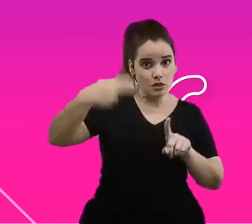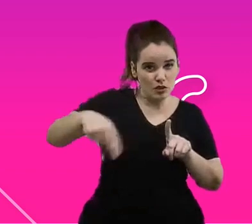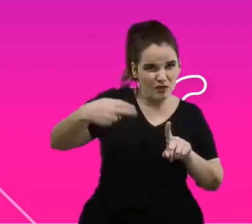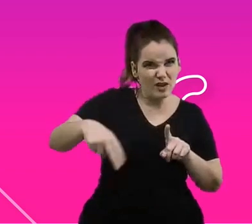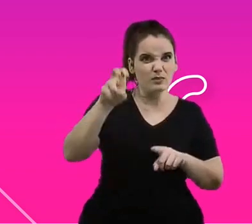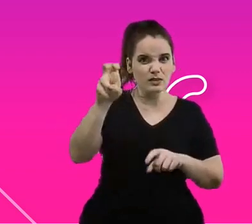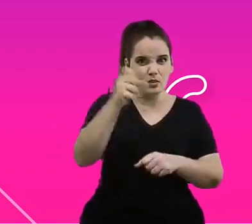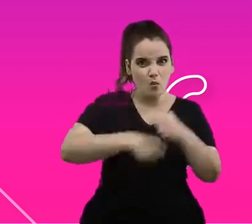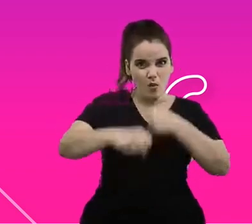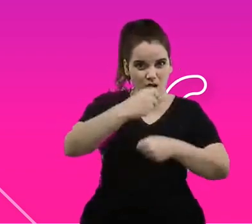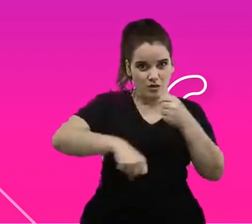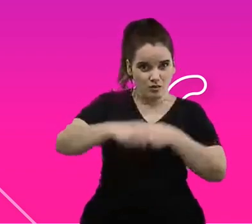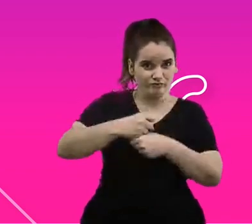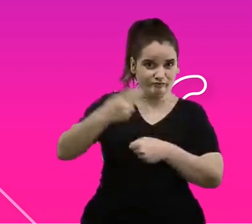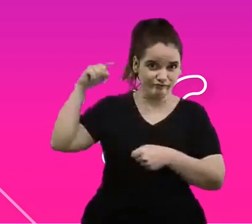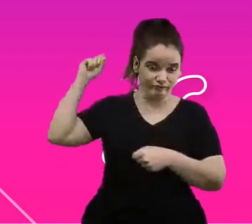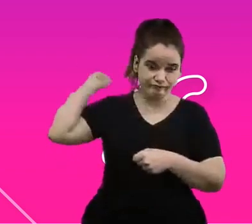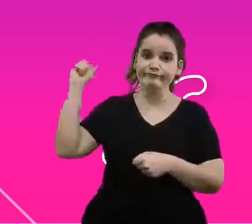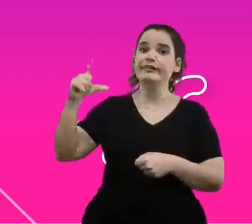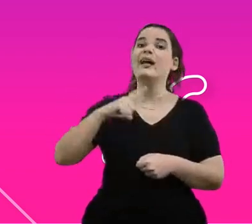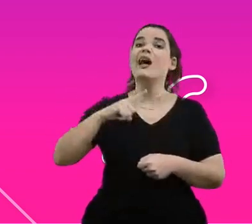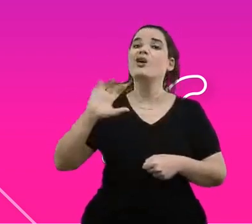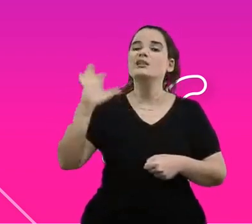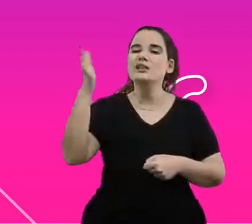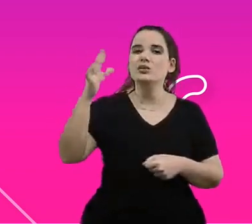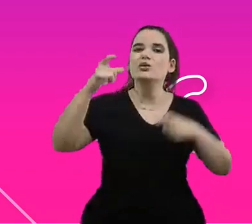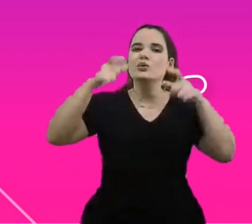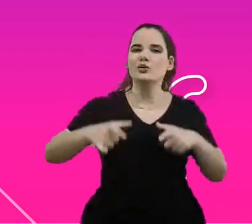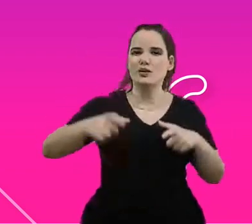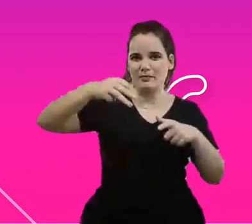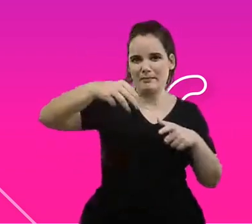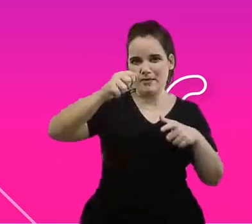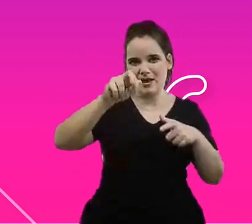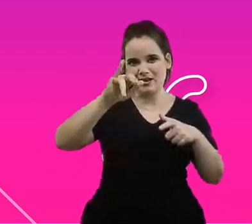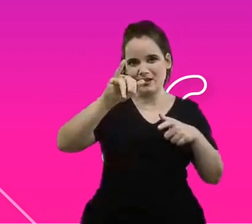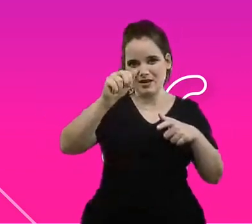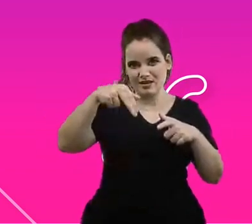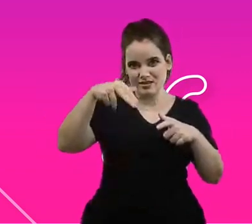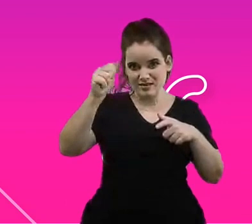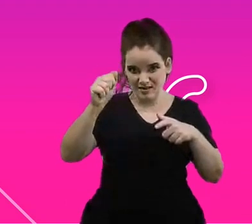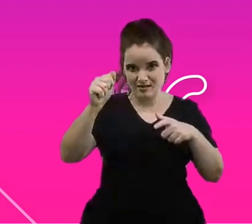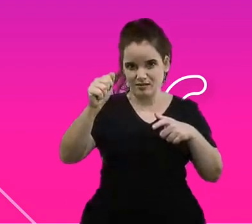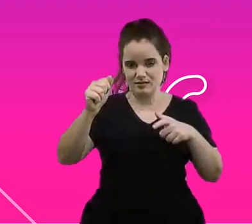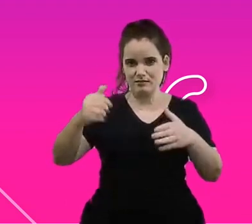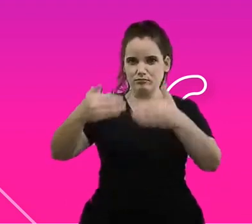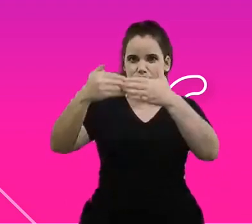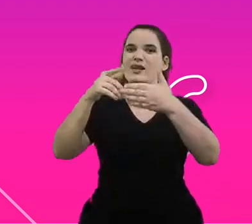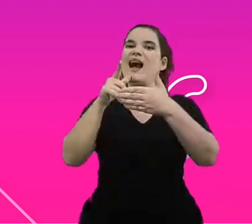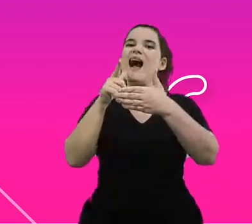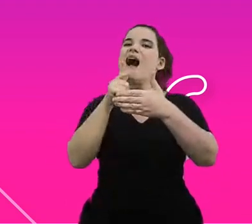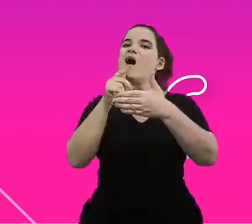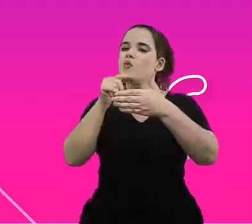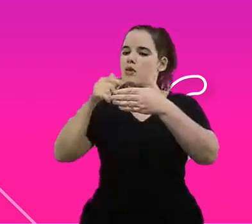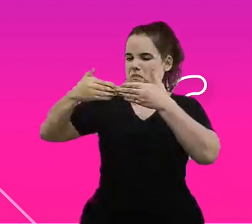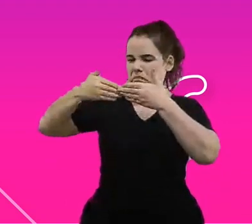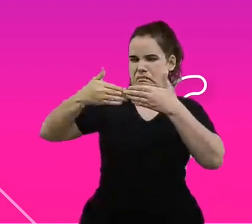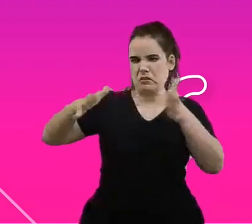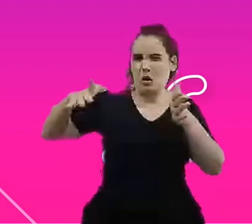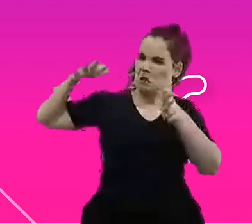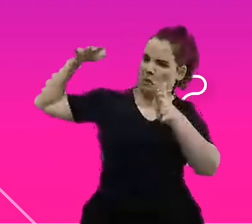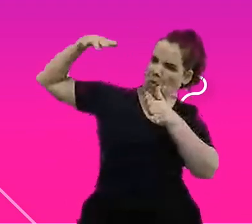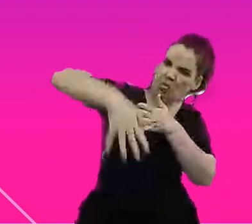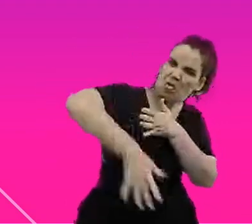barragem de Mariana. E hoje nós estamos bem mais preparados para lidar com situações de crise do que estávamos